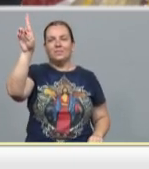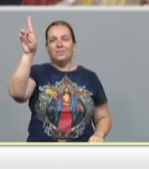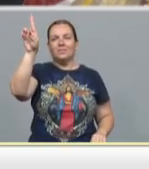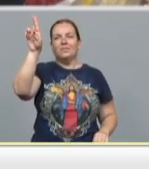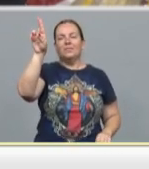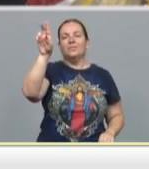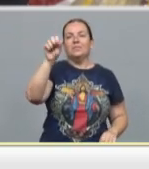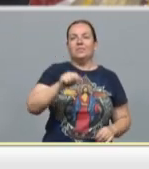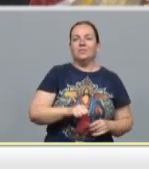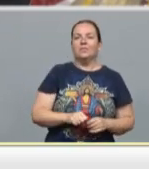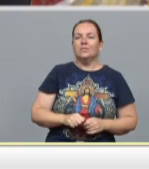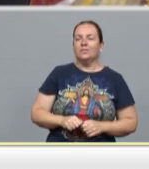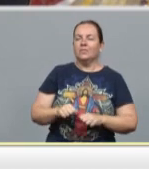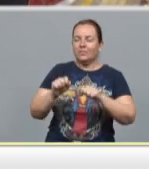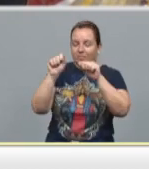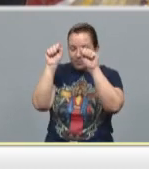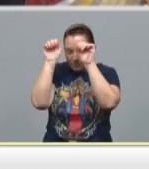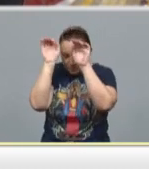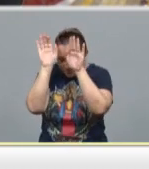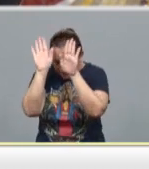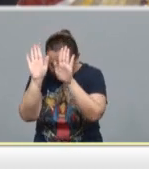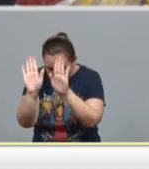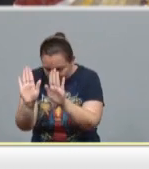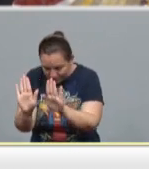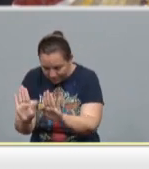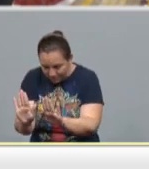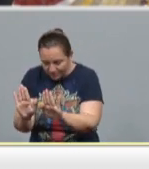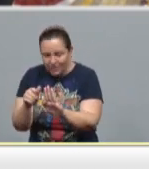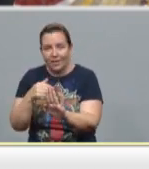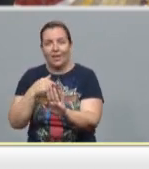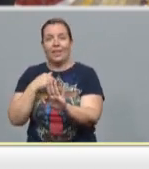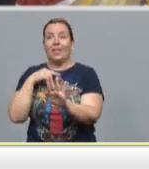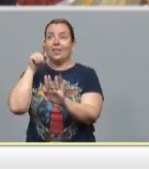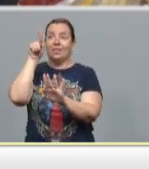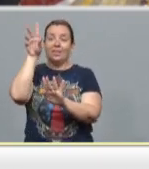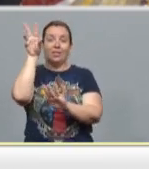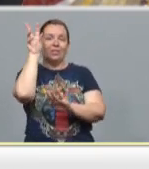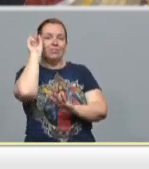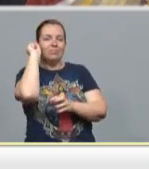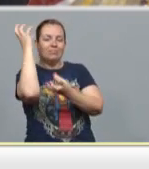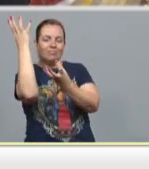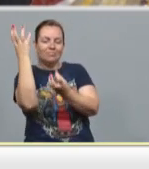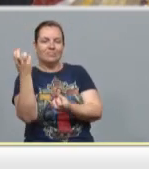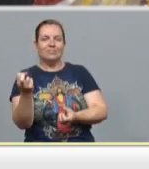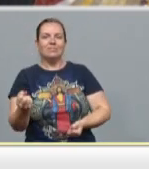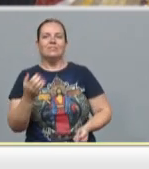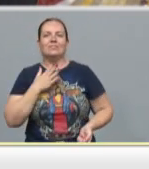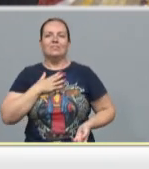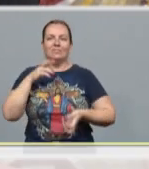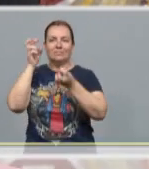e inclinando-se ouviu meu clamor.